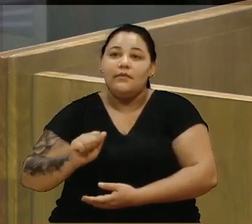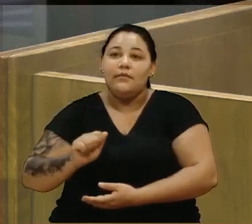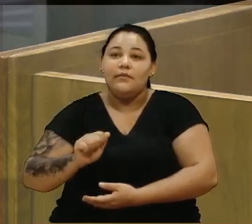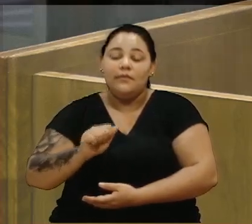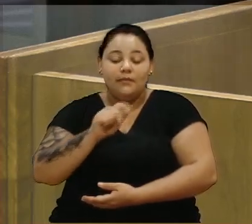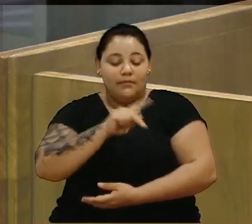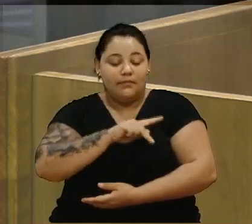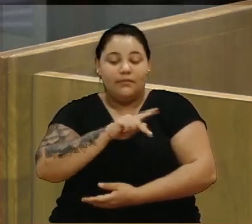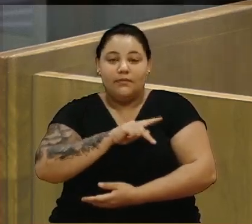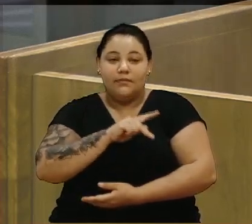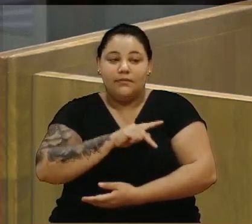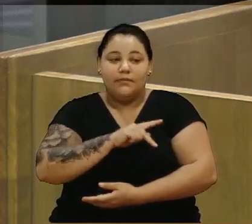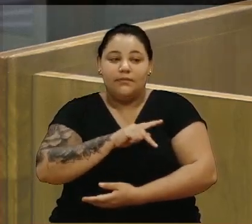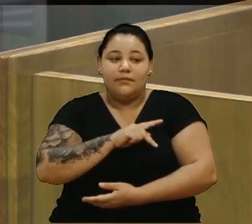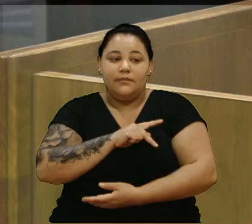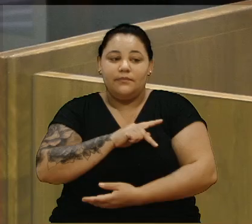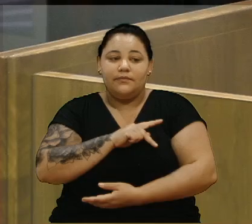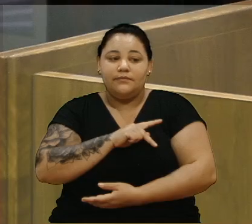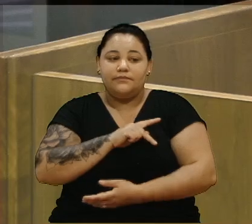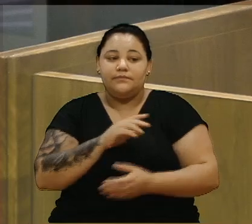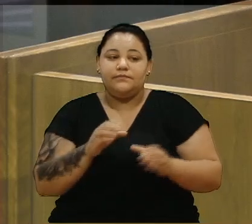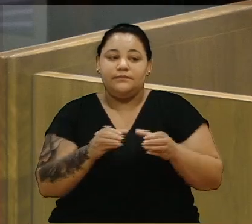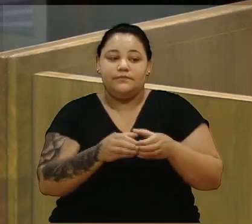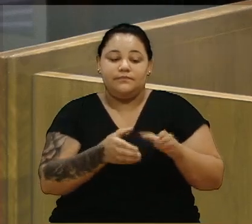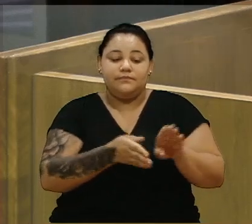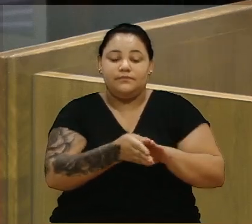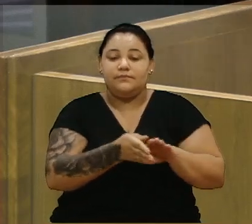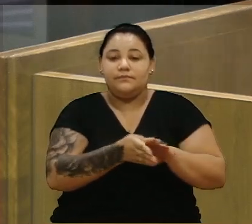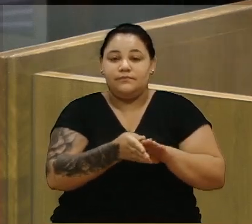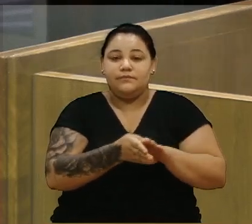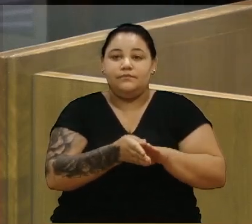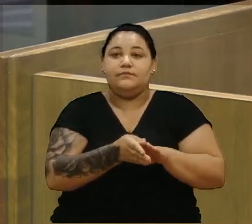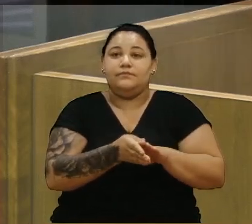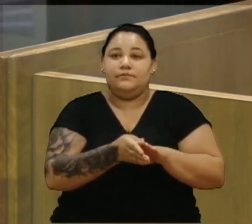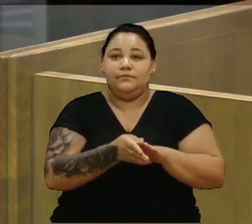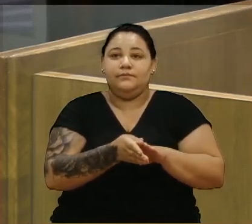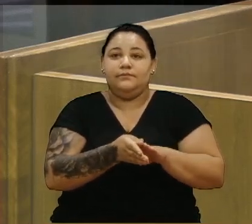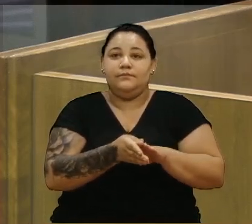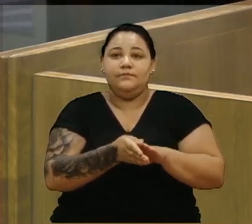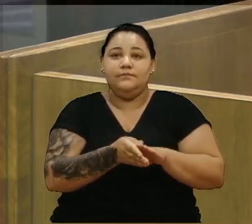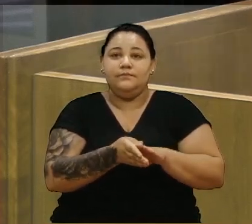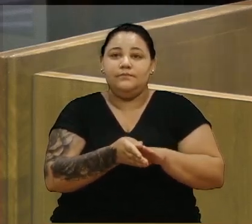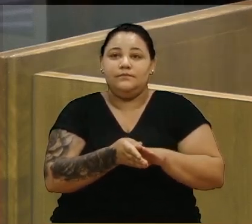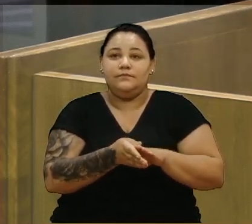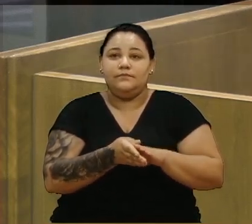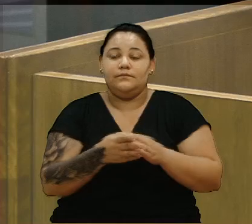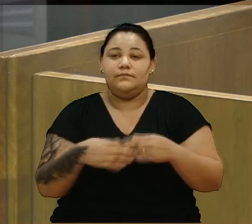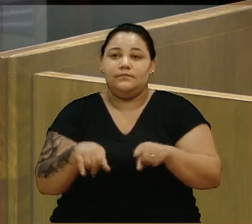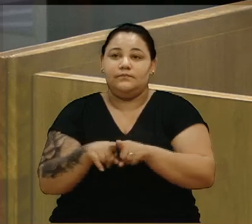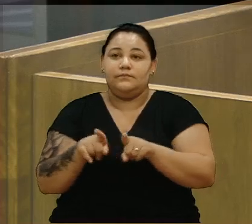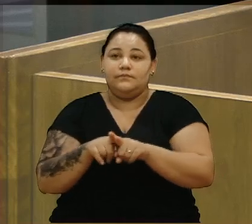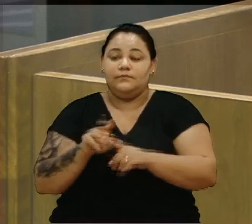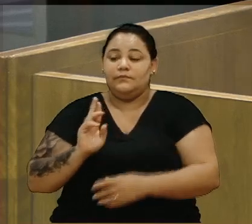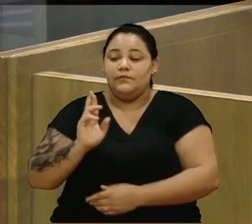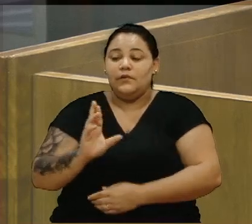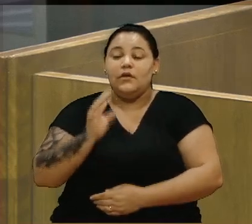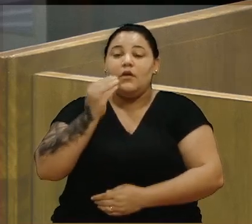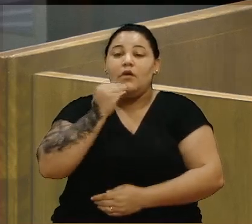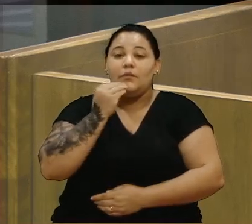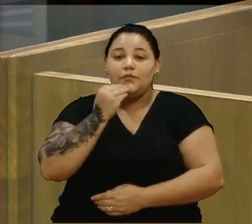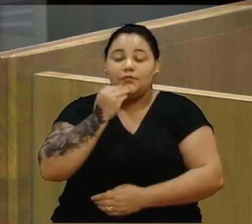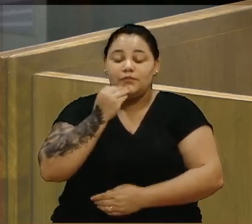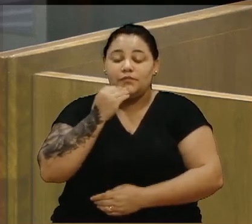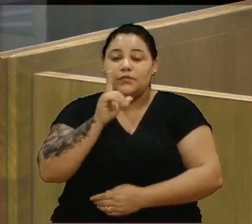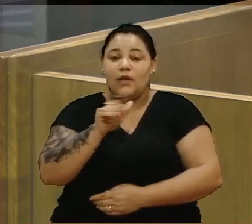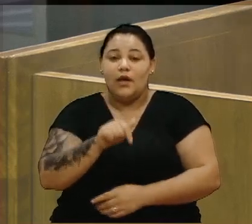Saúde de Caxias do Sul, é um tema fundamental que sempre é abordado pelos representantes, obviamente. É uma